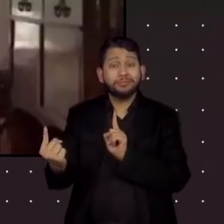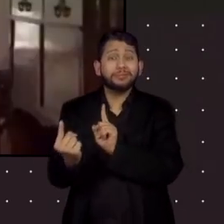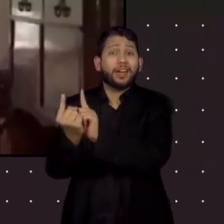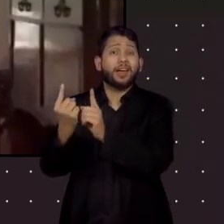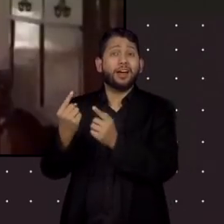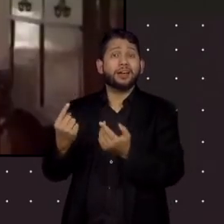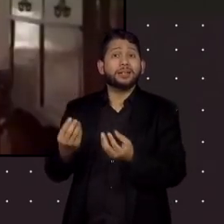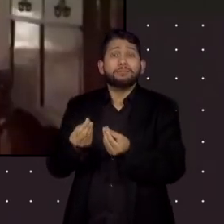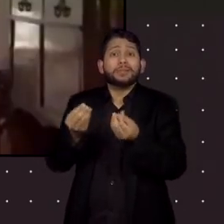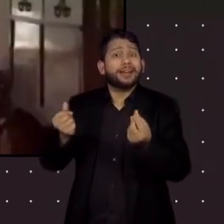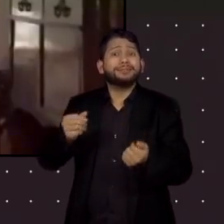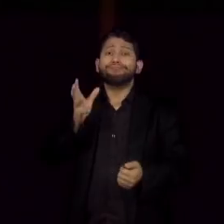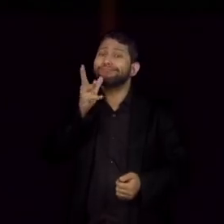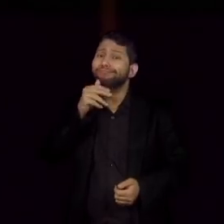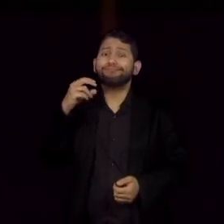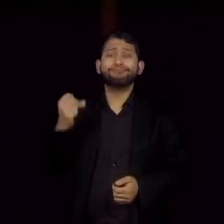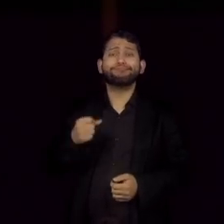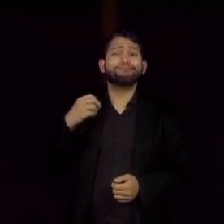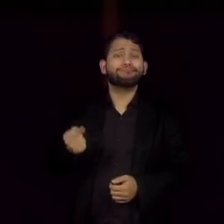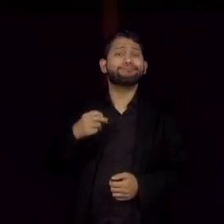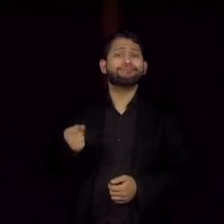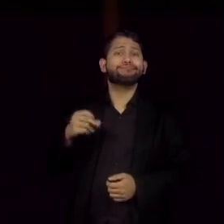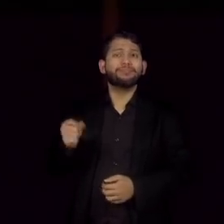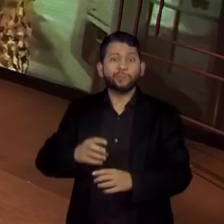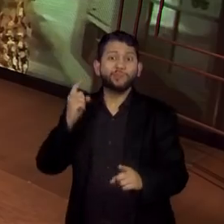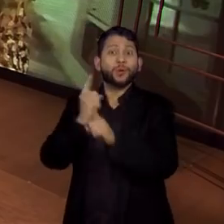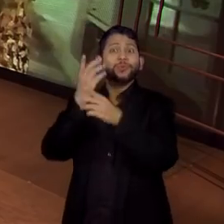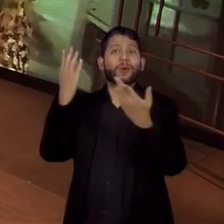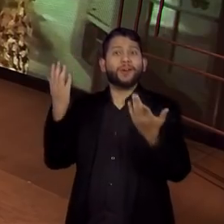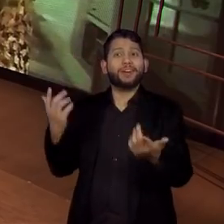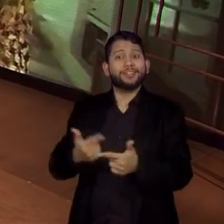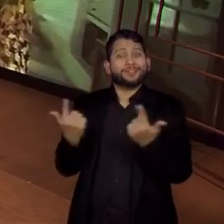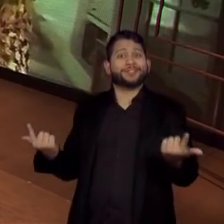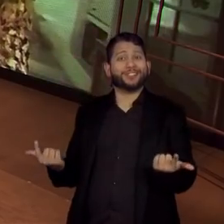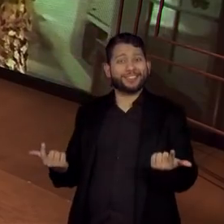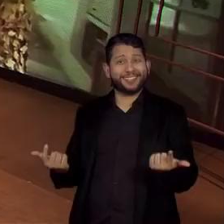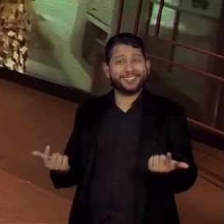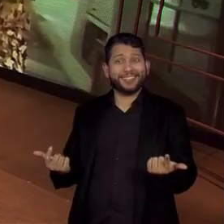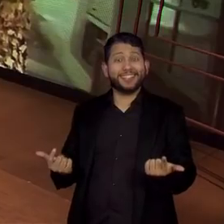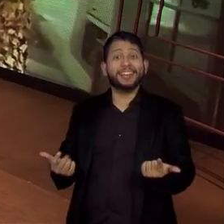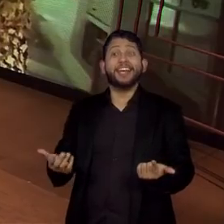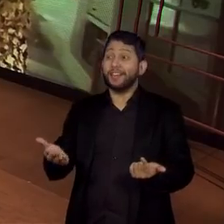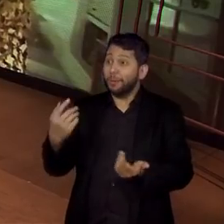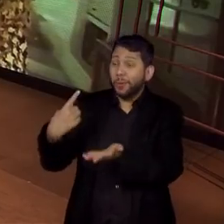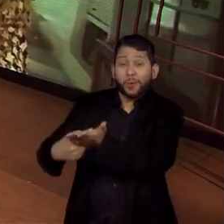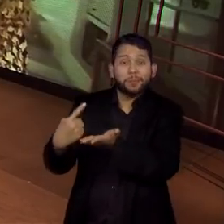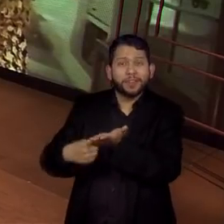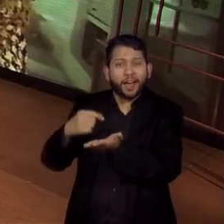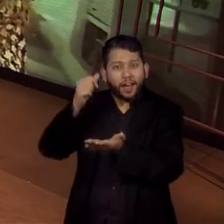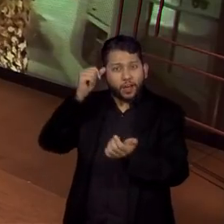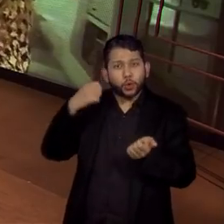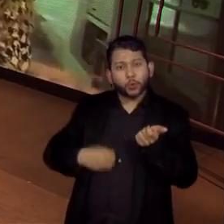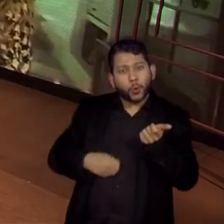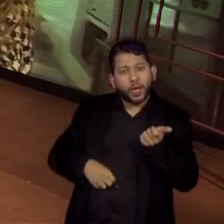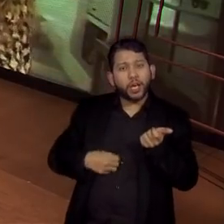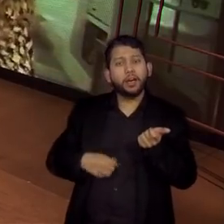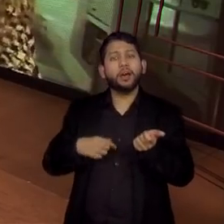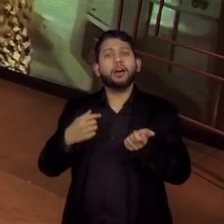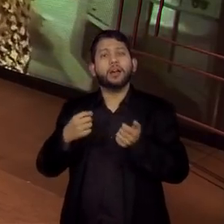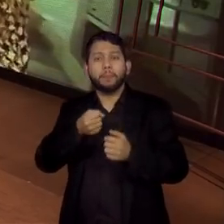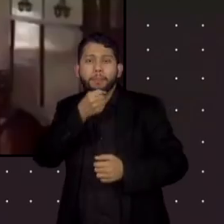Numa ocasião, nos encontramos. Vamos nos encontrar, viu? Tocando, você tocando, fazendo um